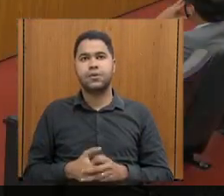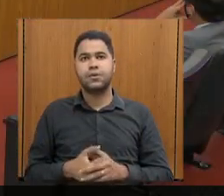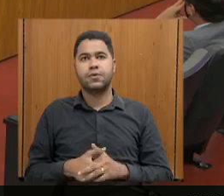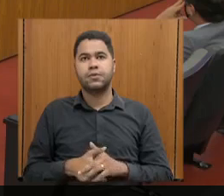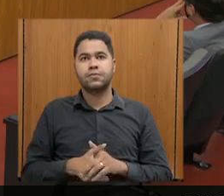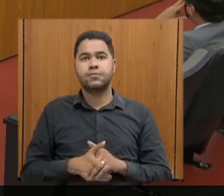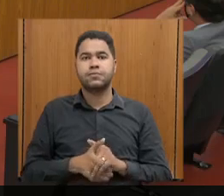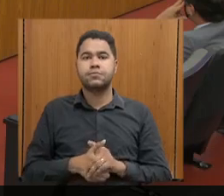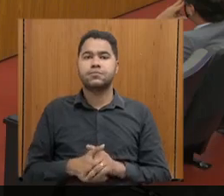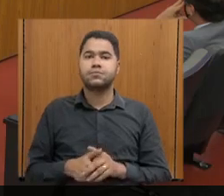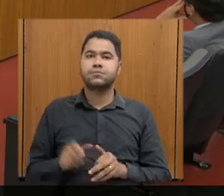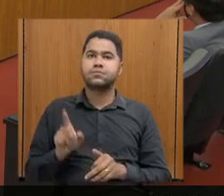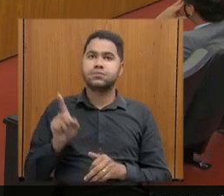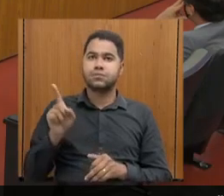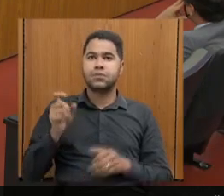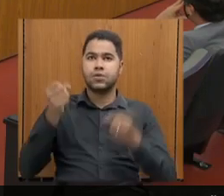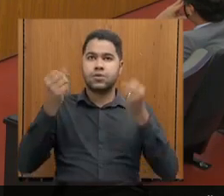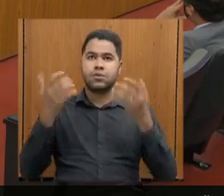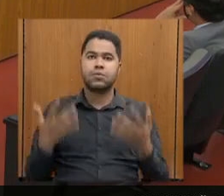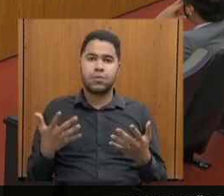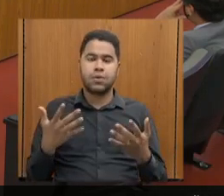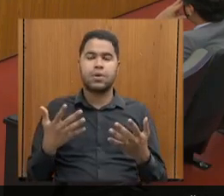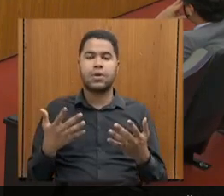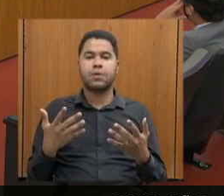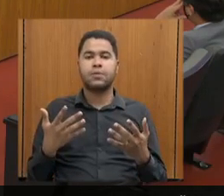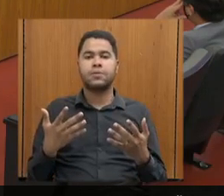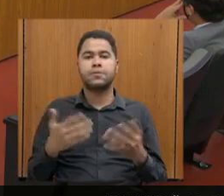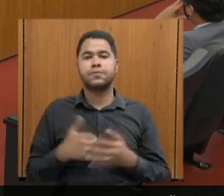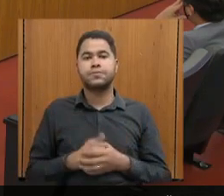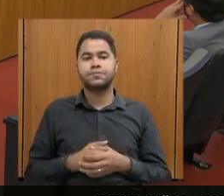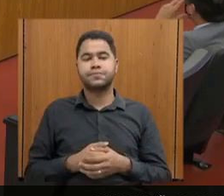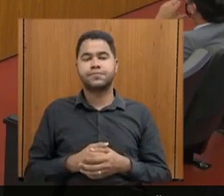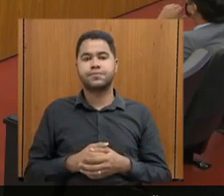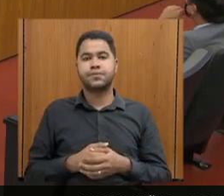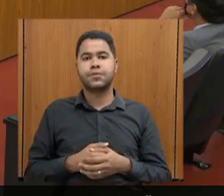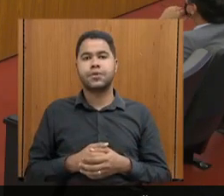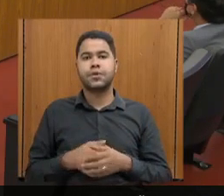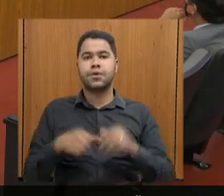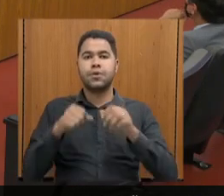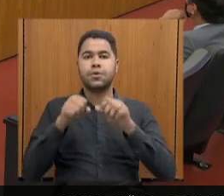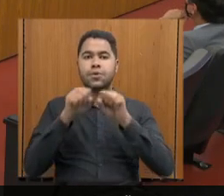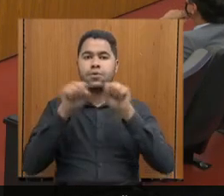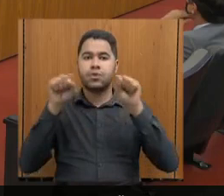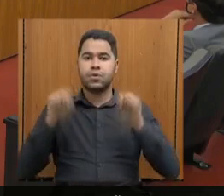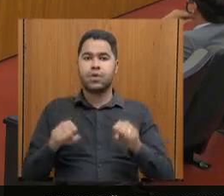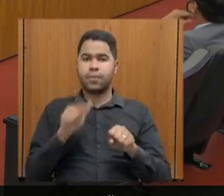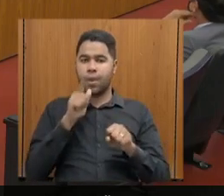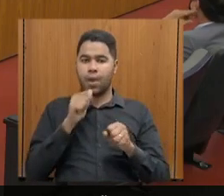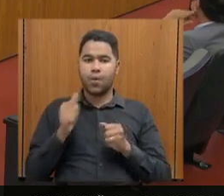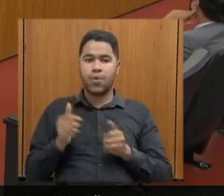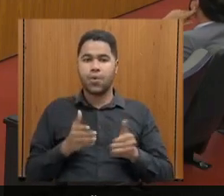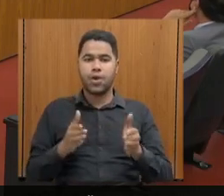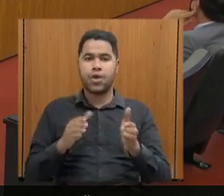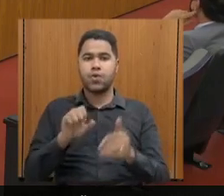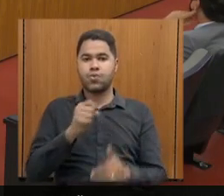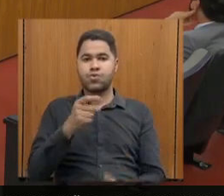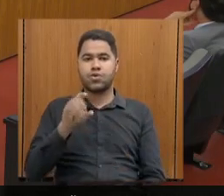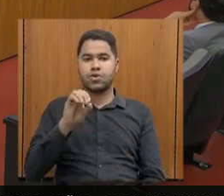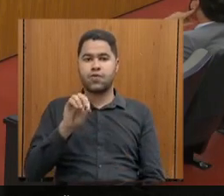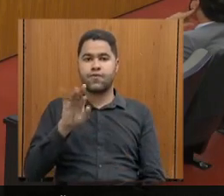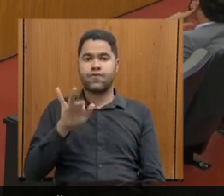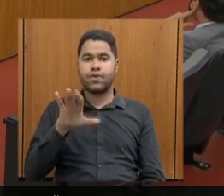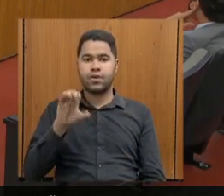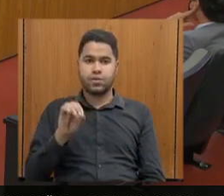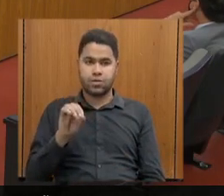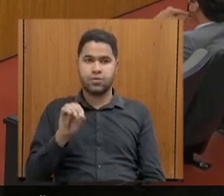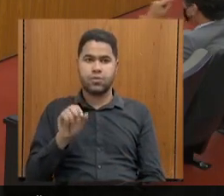e Aqui nós temos aquilo que eu falei no do sistema e do Rio São Francisco e passar